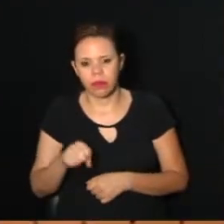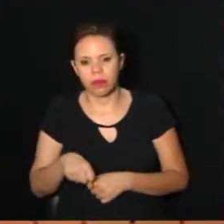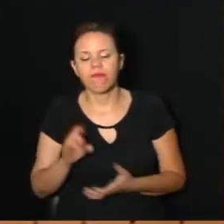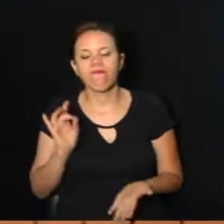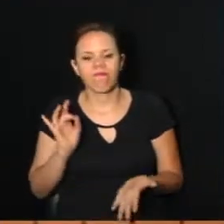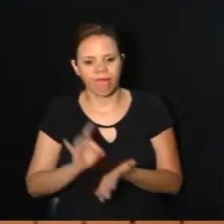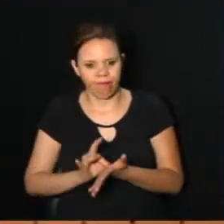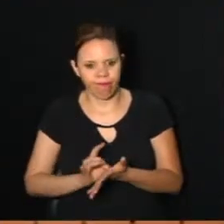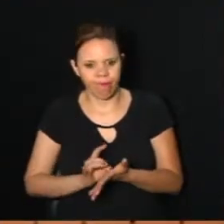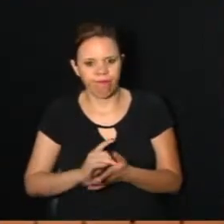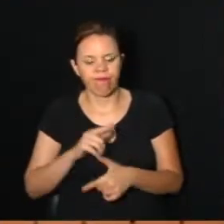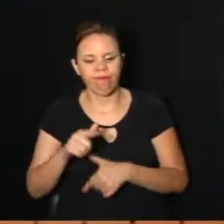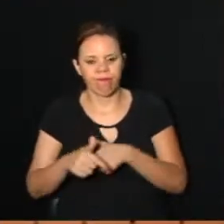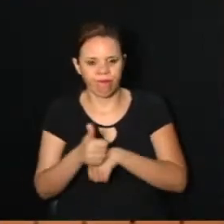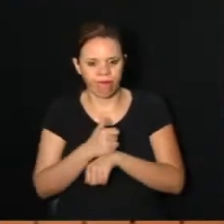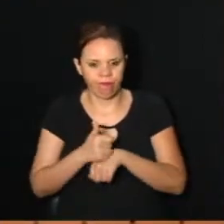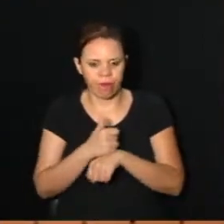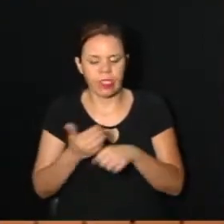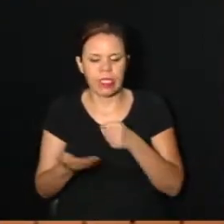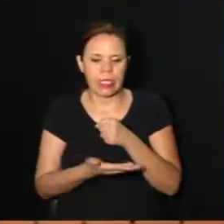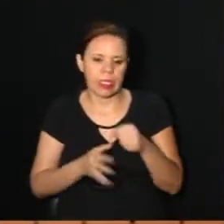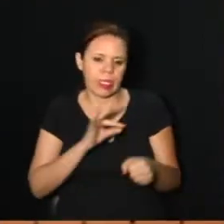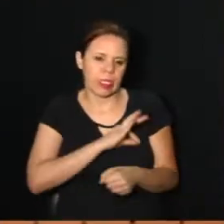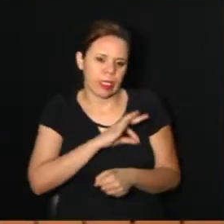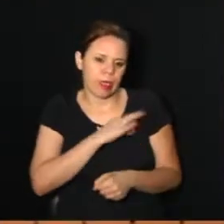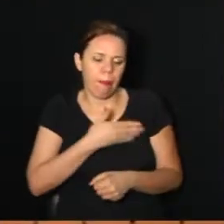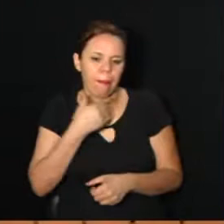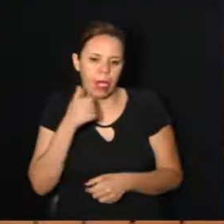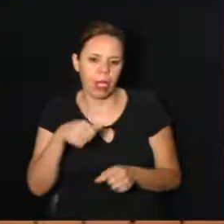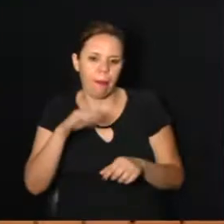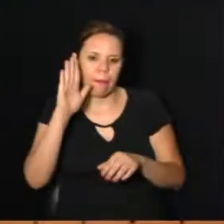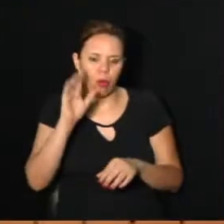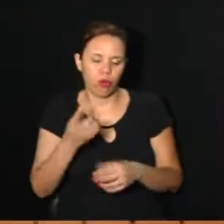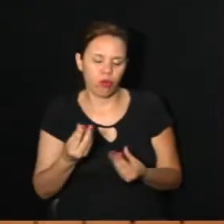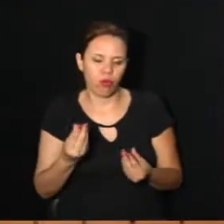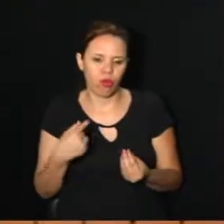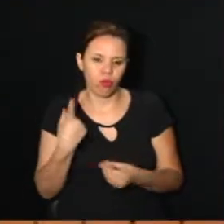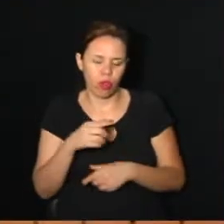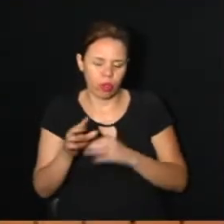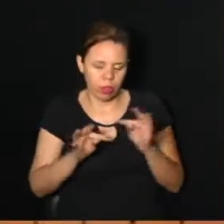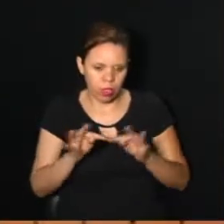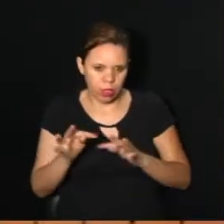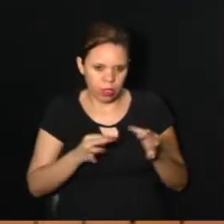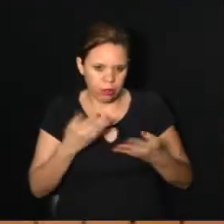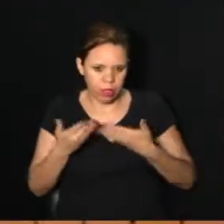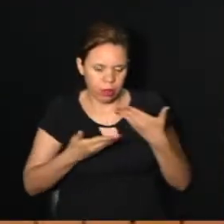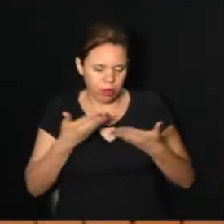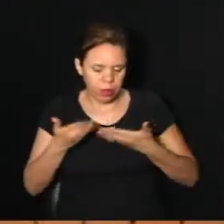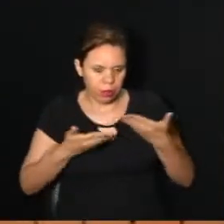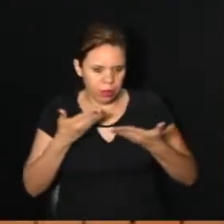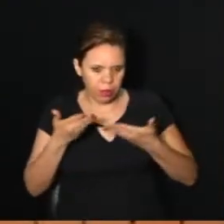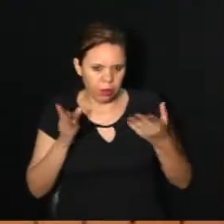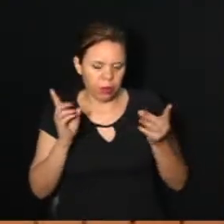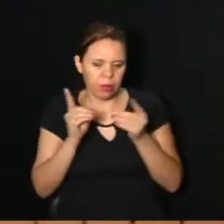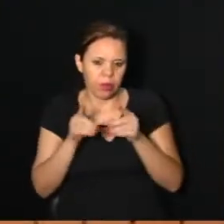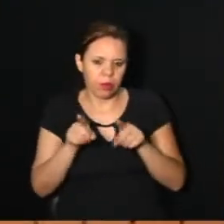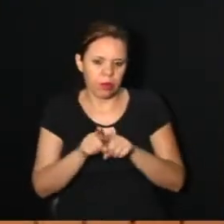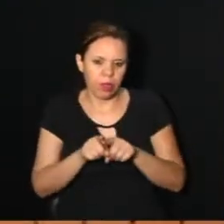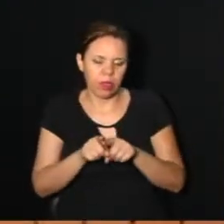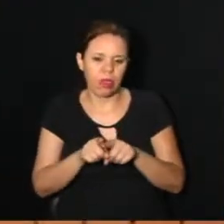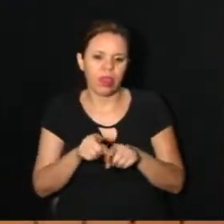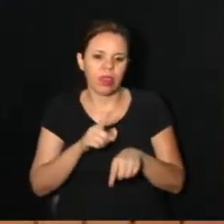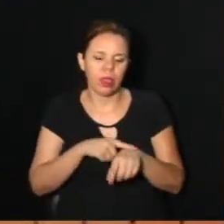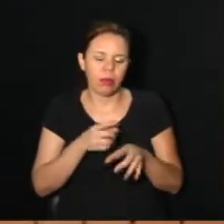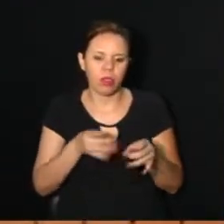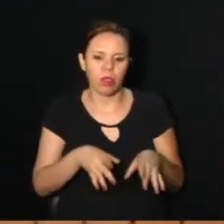significativamente as atividades de baixo impacto, melhorarão e muito também o nosso tratamento com de média e alta, né? Porque daí me sobra tempo para tratar